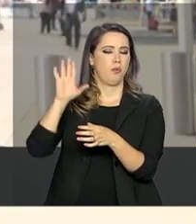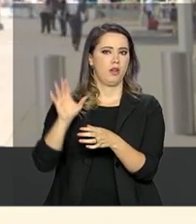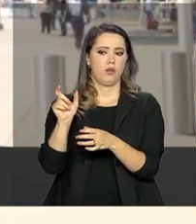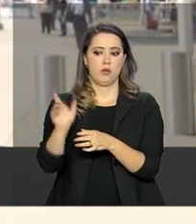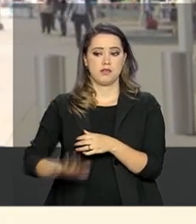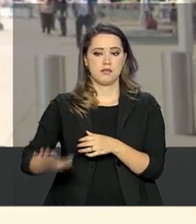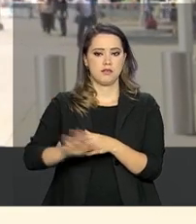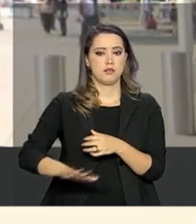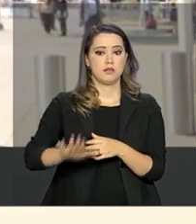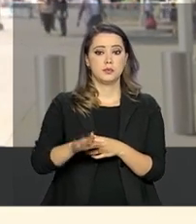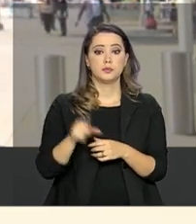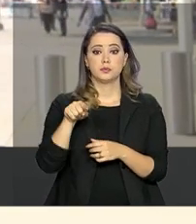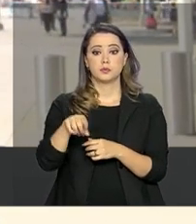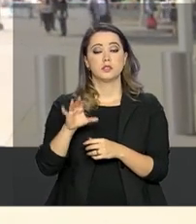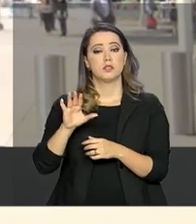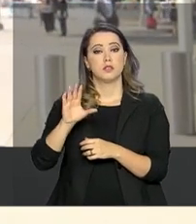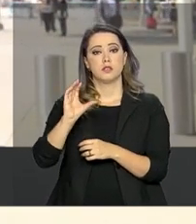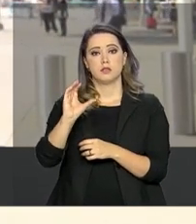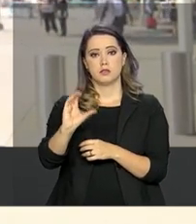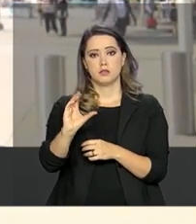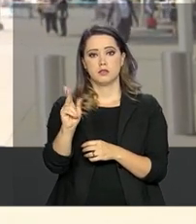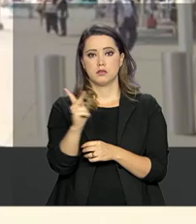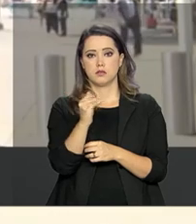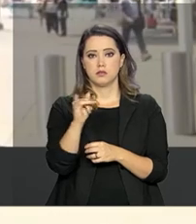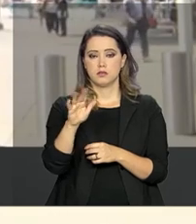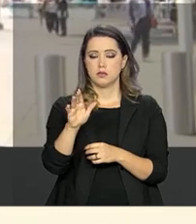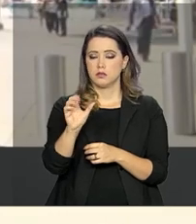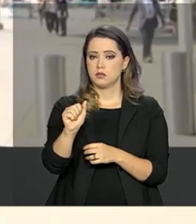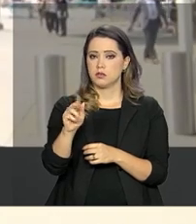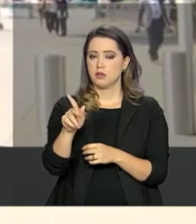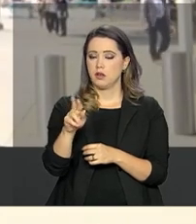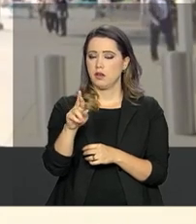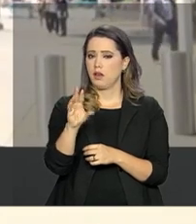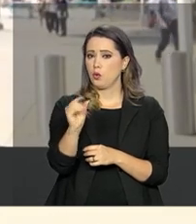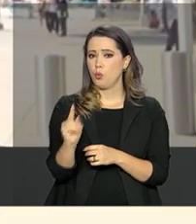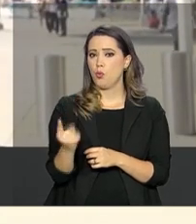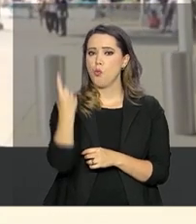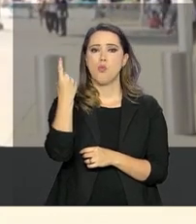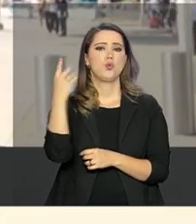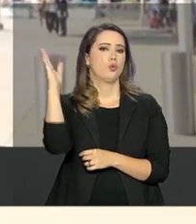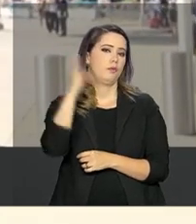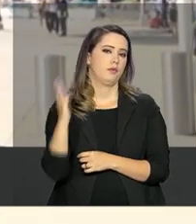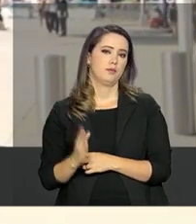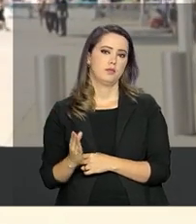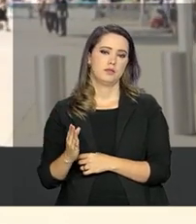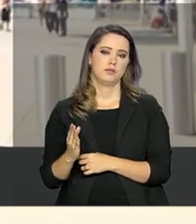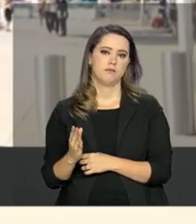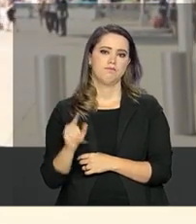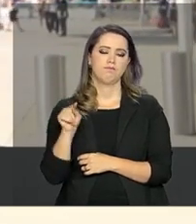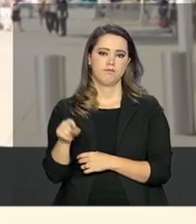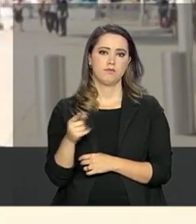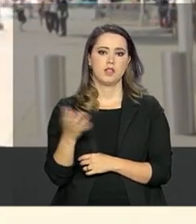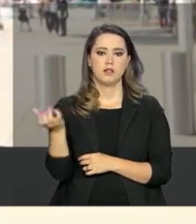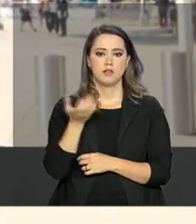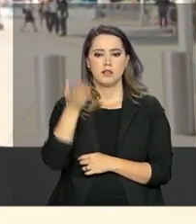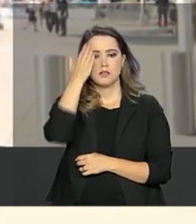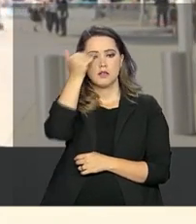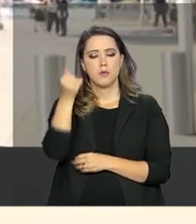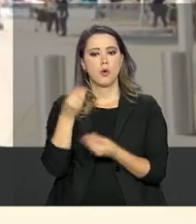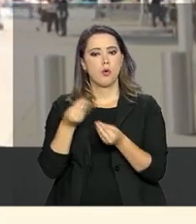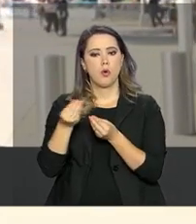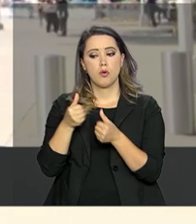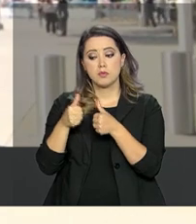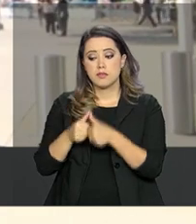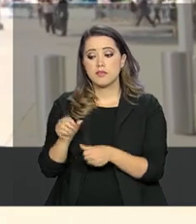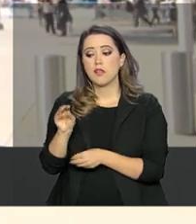crianças brasileiras em chicago aqui em nova york este menor é o único brasileiro no abrigo ele disse que quer saber como essa